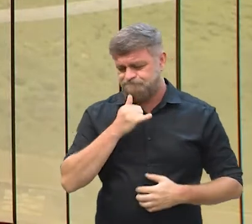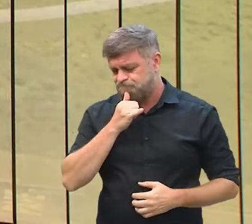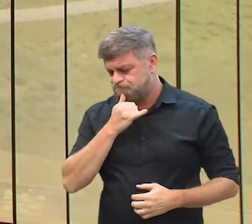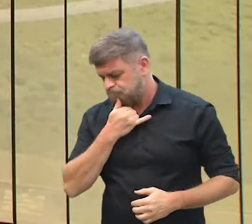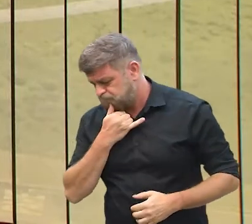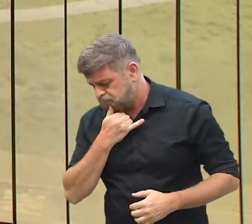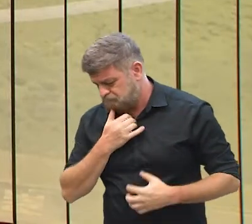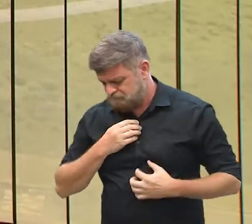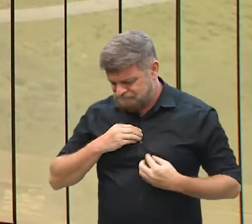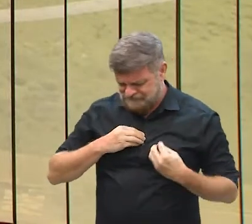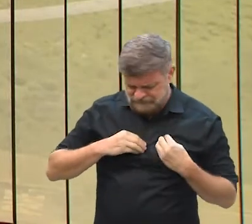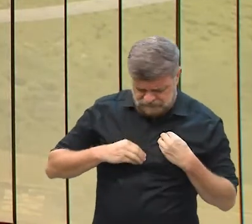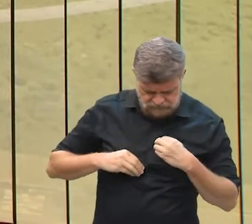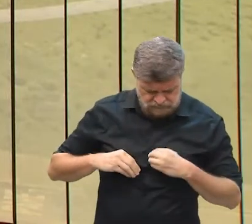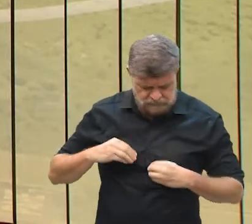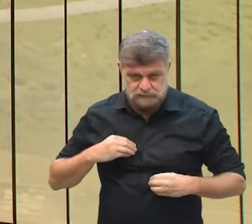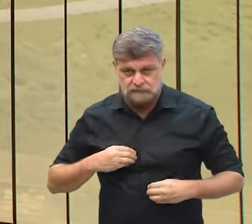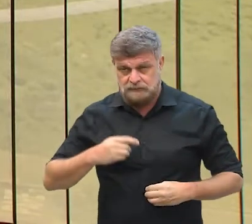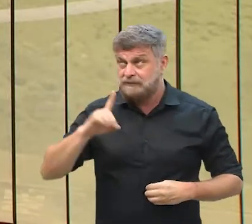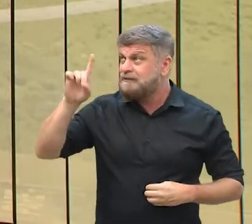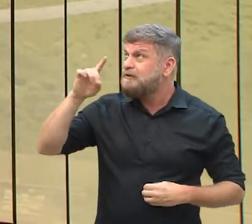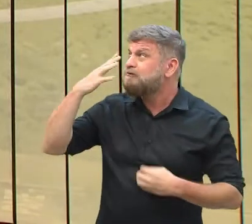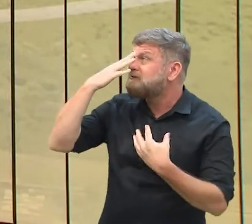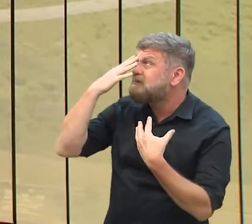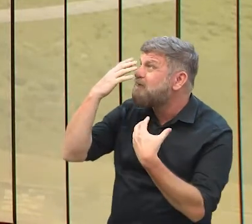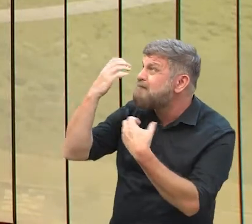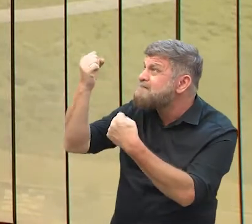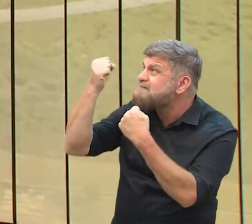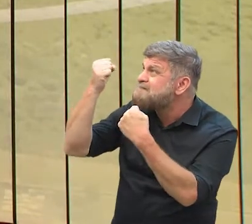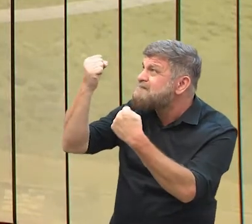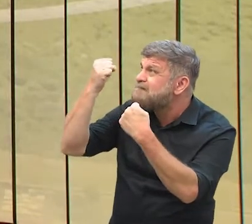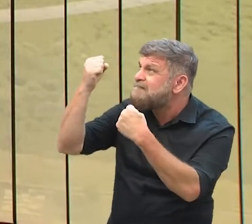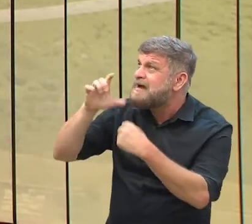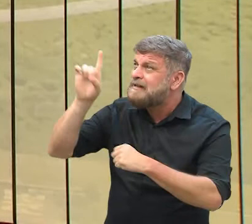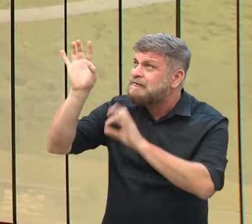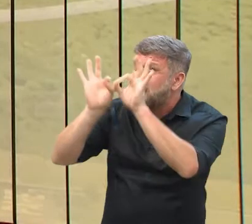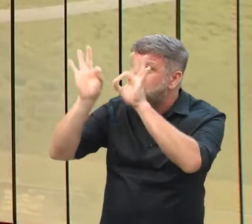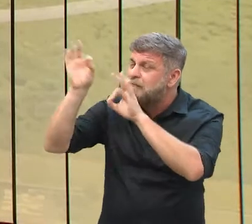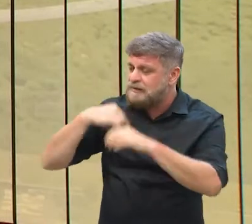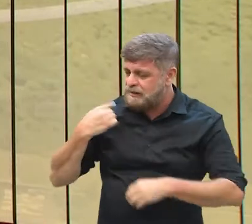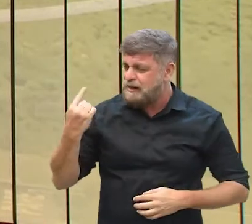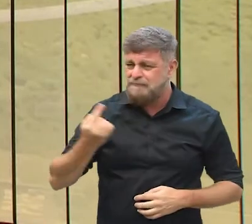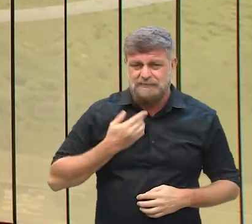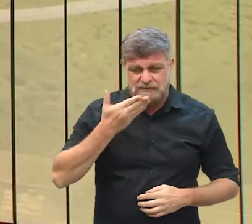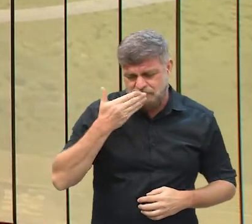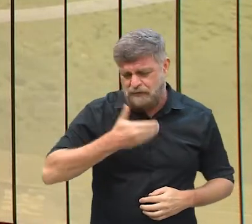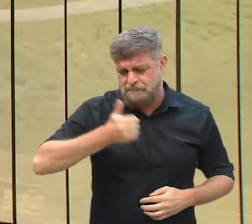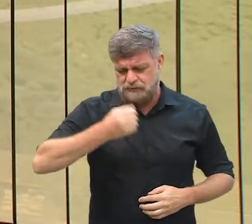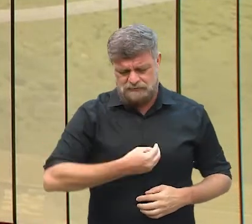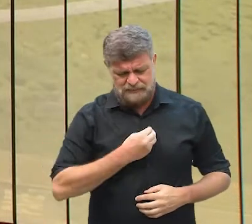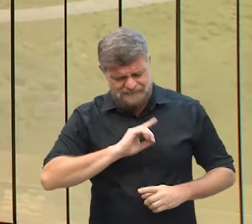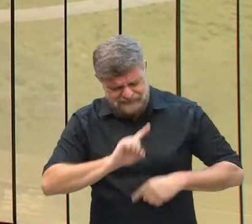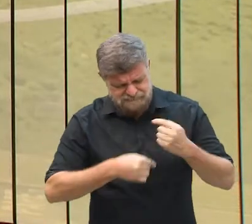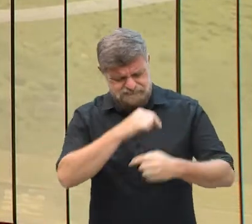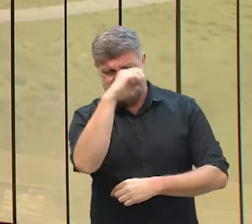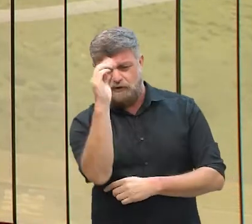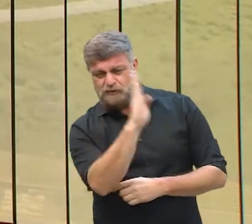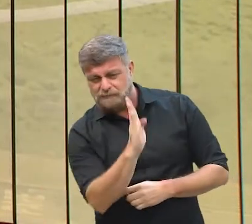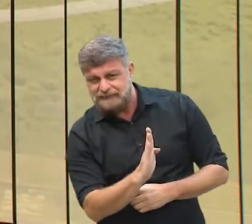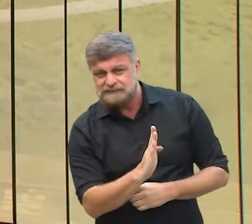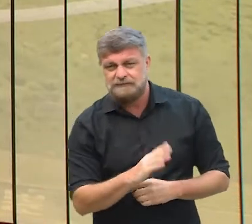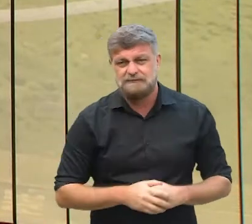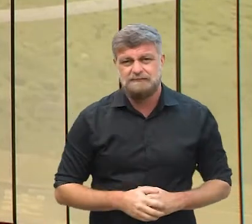então fiquei deslumbrado com a Torre do Castelo. E na sua adolescência, você chegou a jogar futebol? Qual